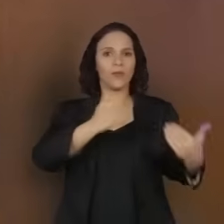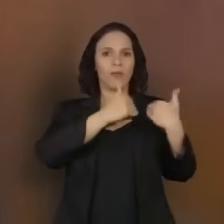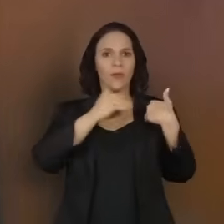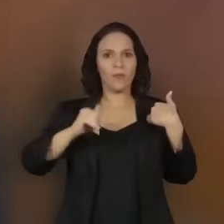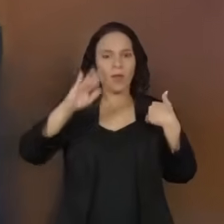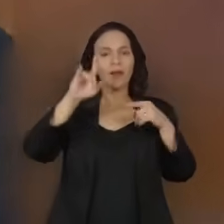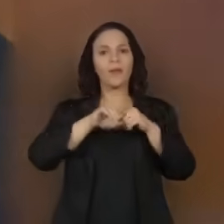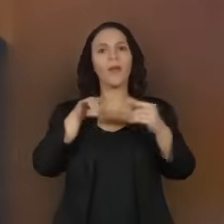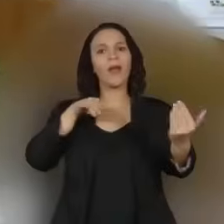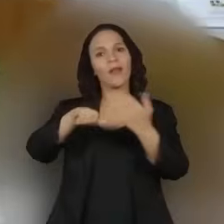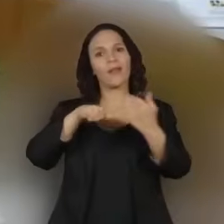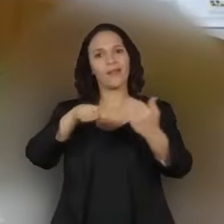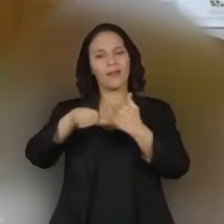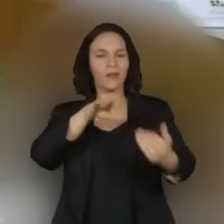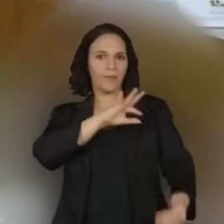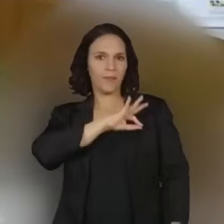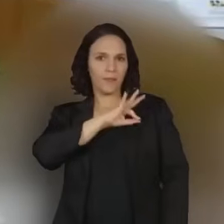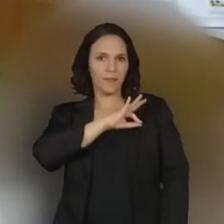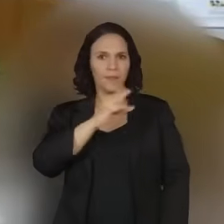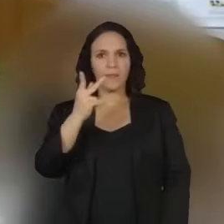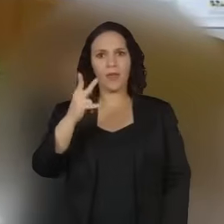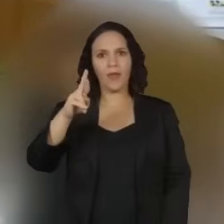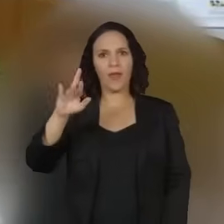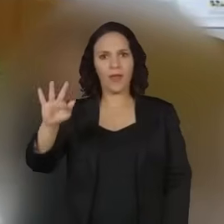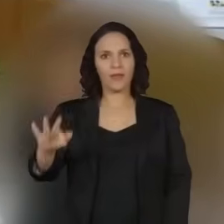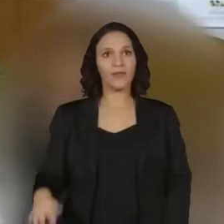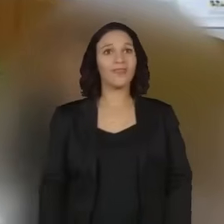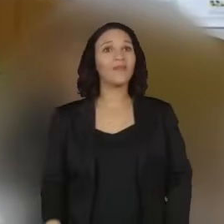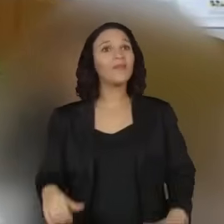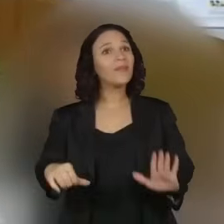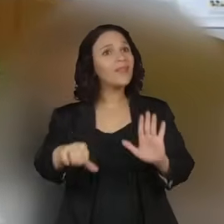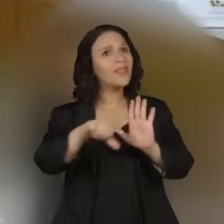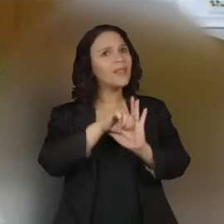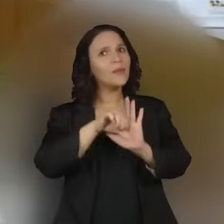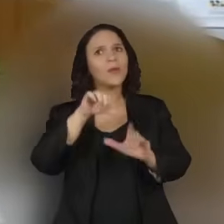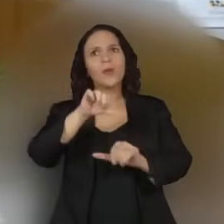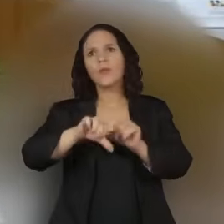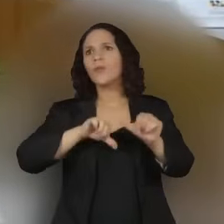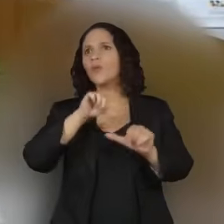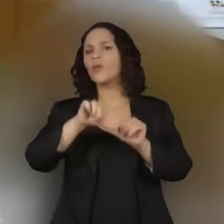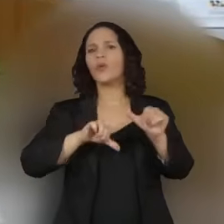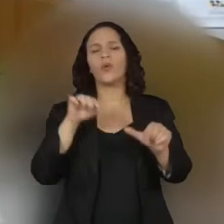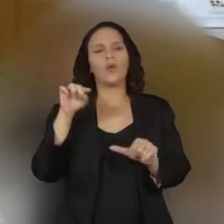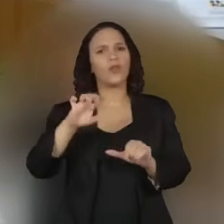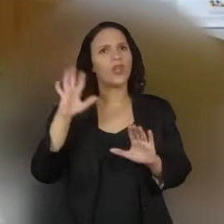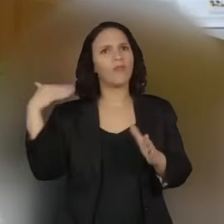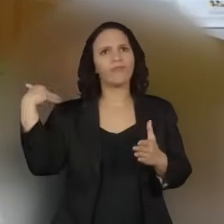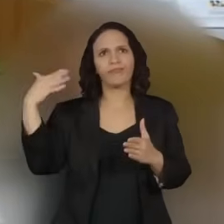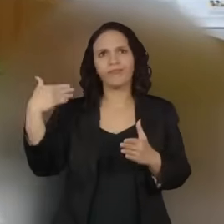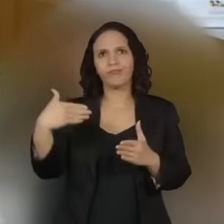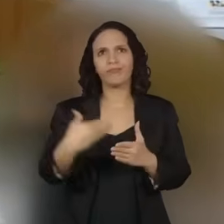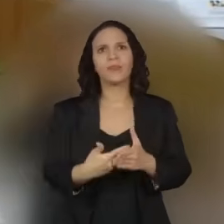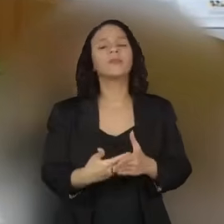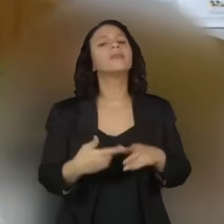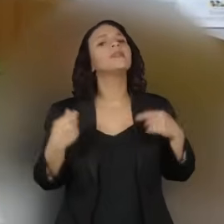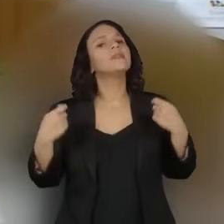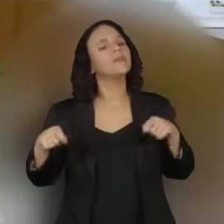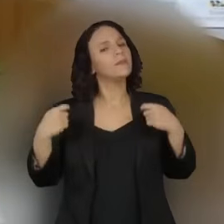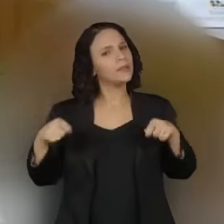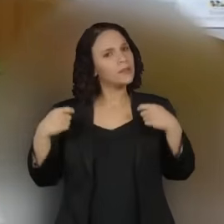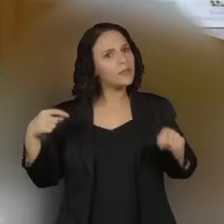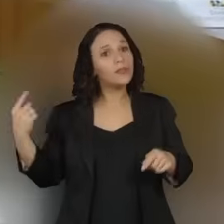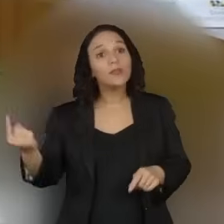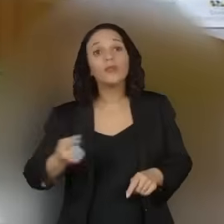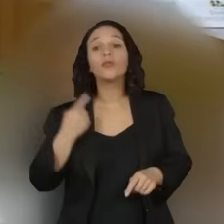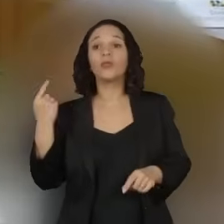Polícia Rodoviária Federal. Criminalidade mudou do ponto de vista de sua natureza e é preciso, então, que nós